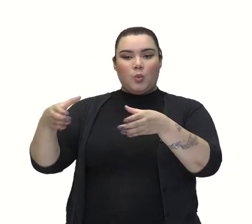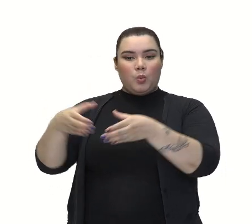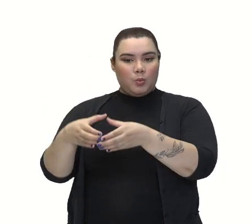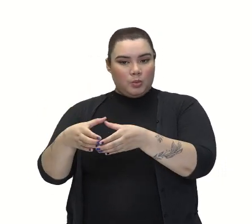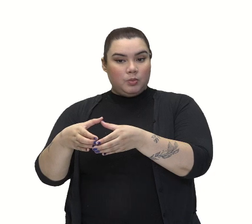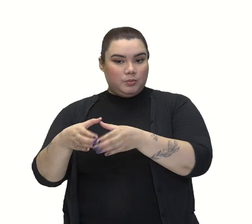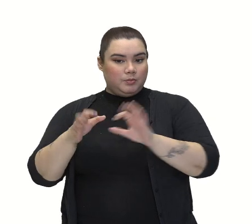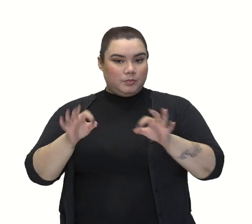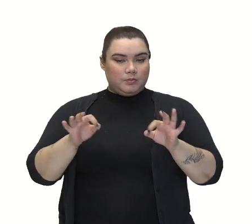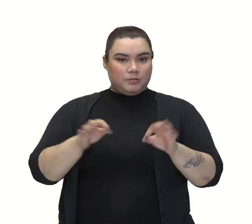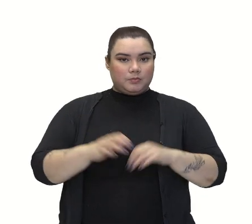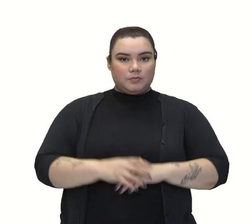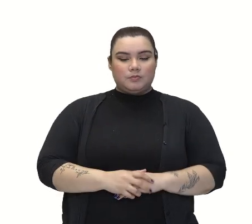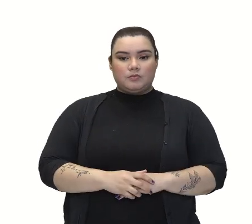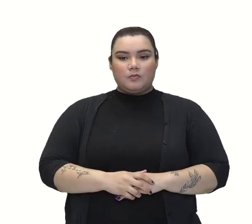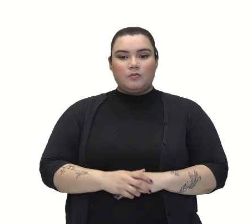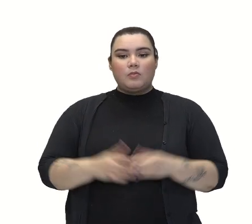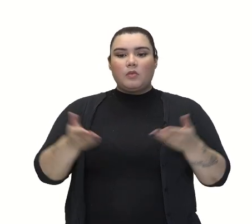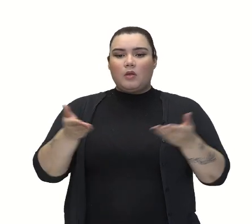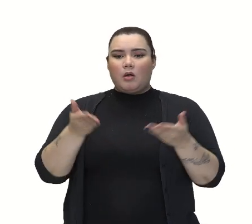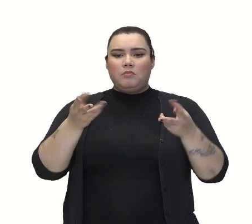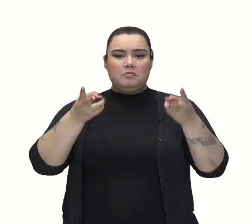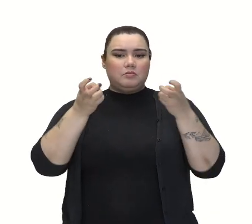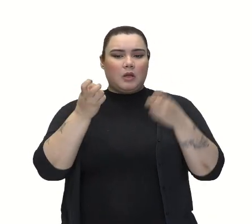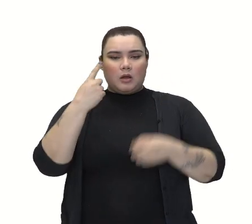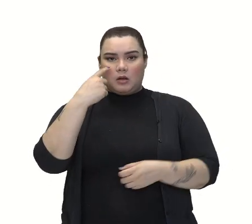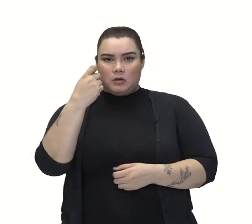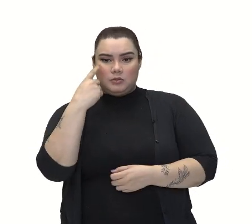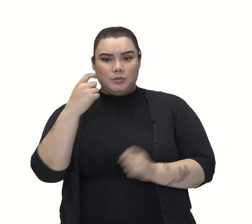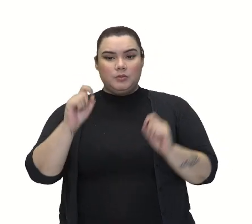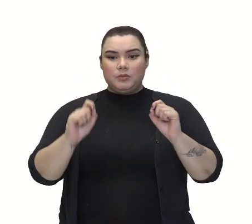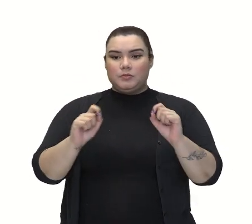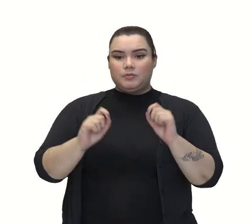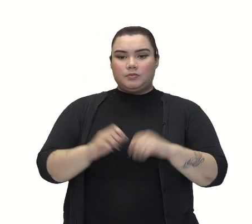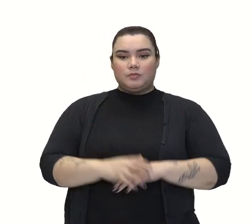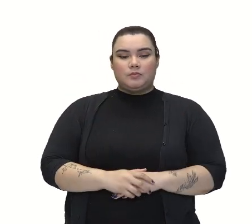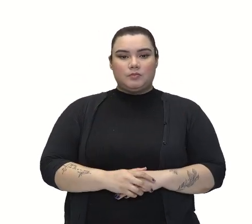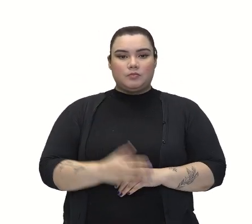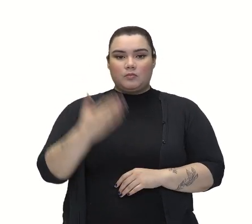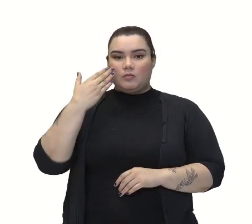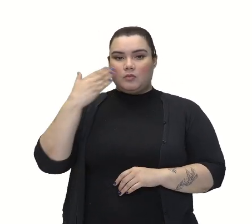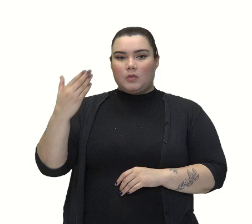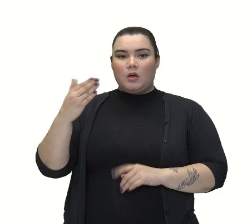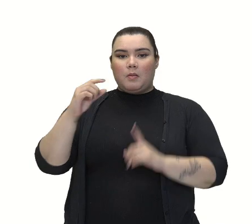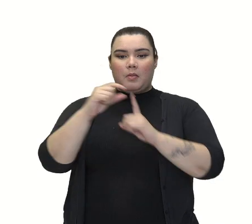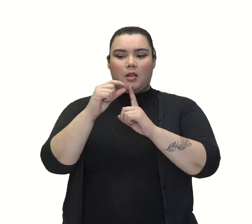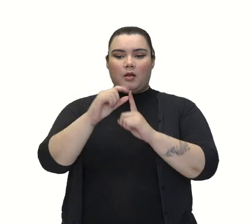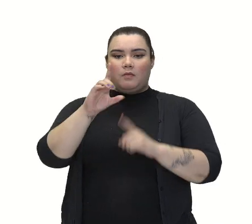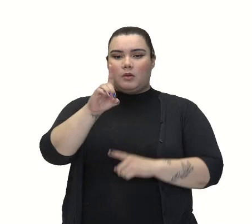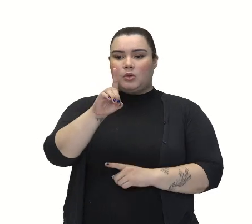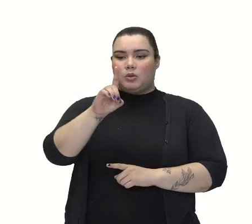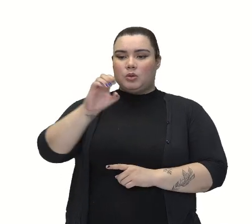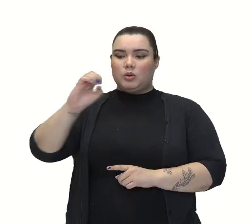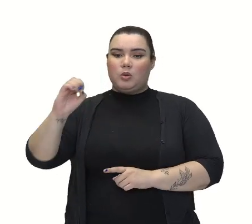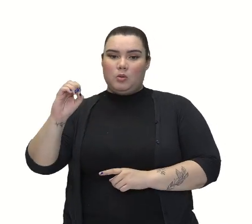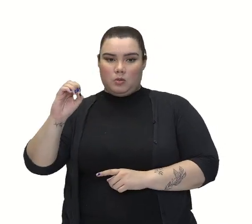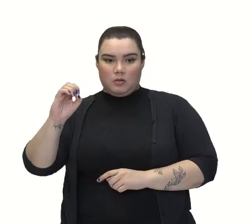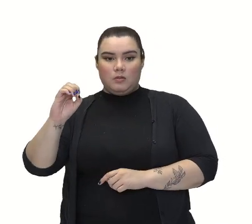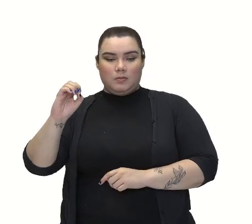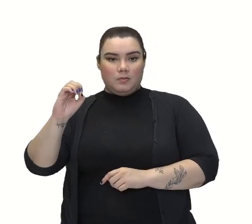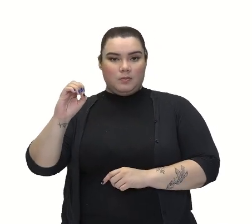certo? Agora, interessante, turminha, aqui nós temos o dó. Deixa eu puxar ele para